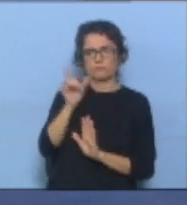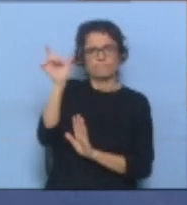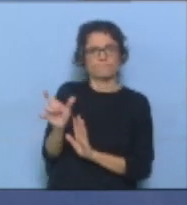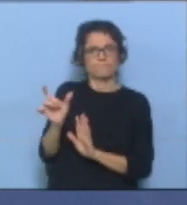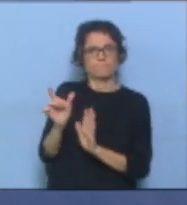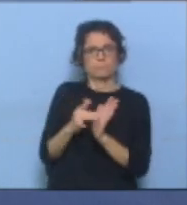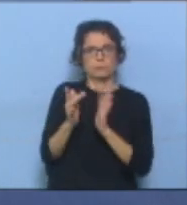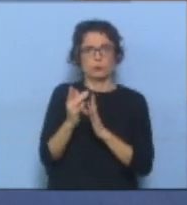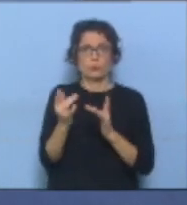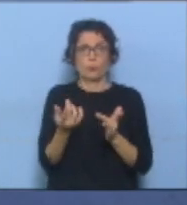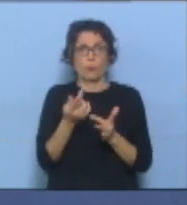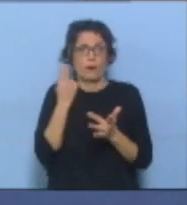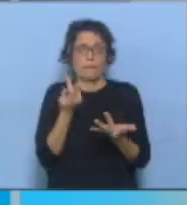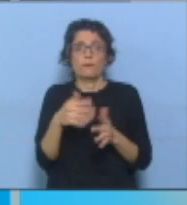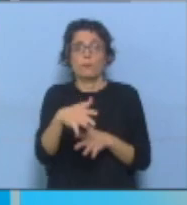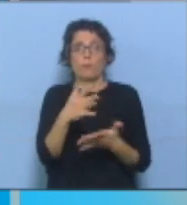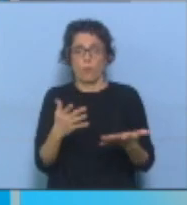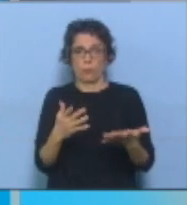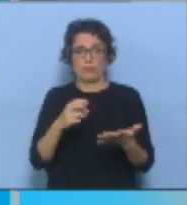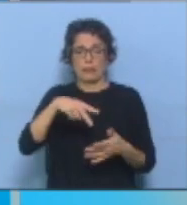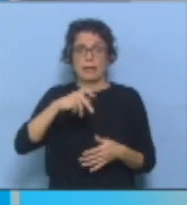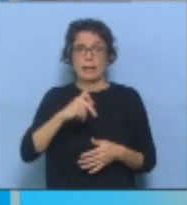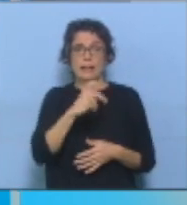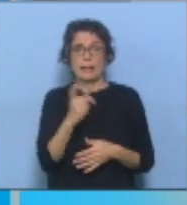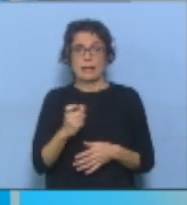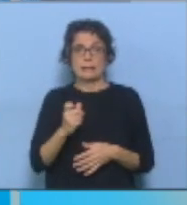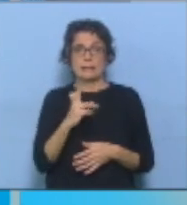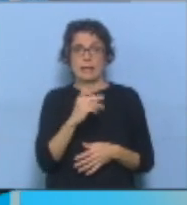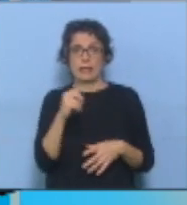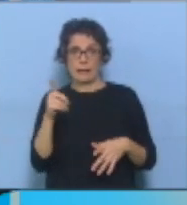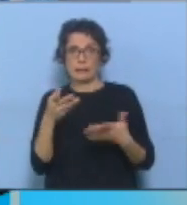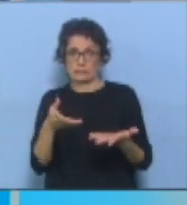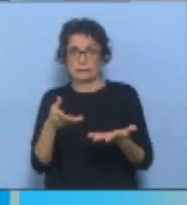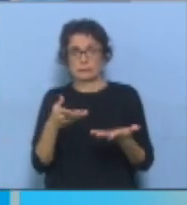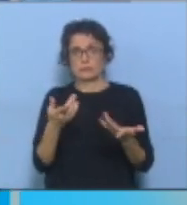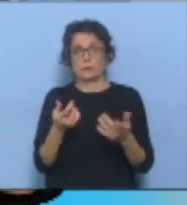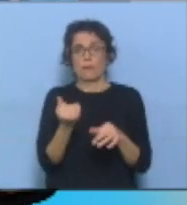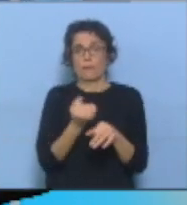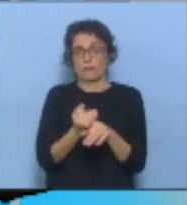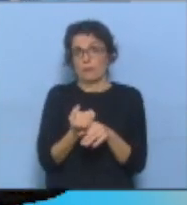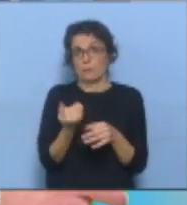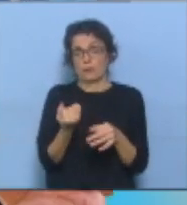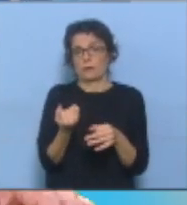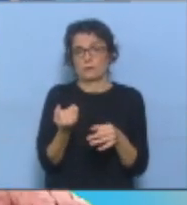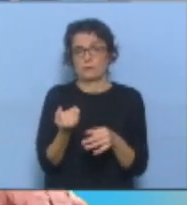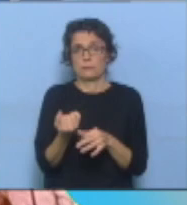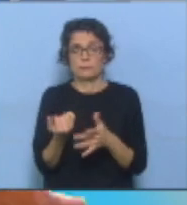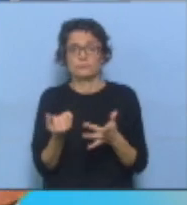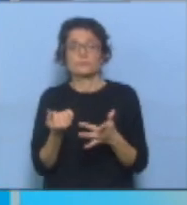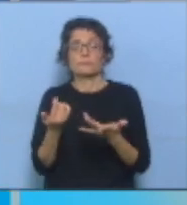em Jerusalém, em Nazaré, provavelmente como carpinteiro, não é? Que aprendeu do pai a